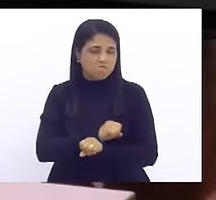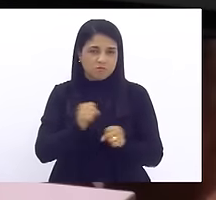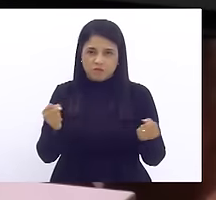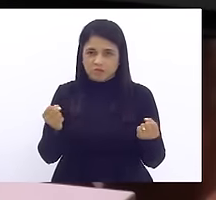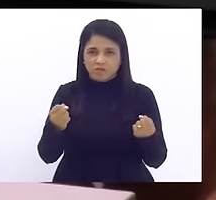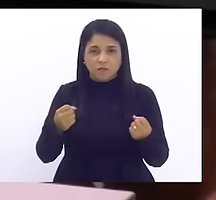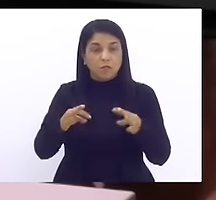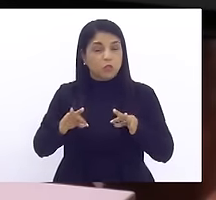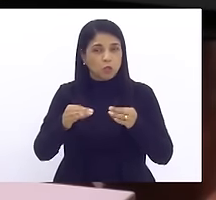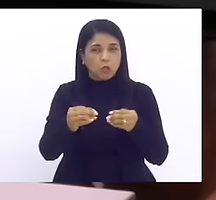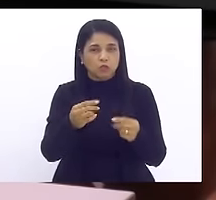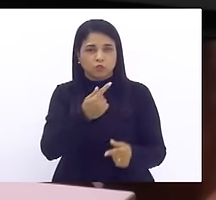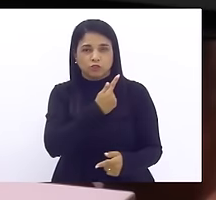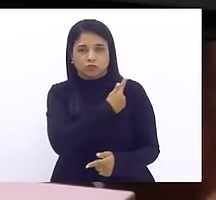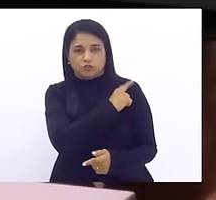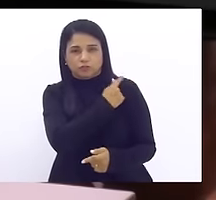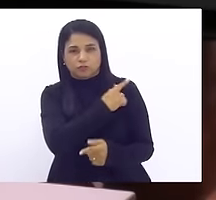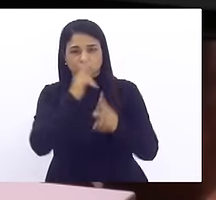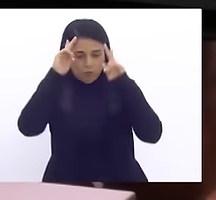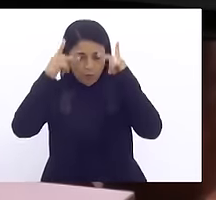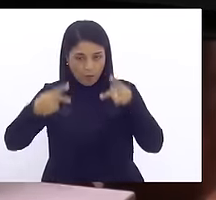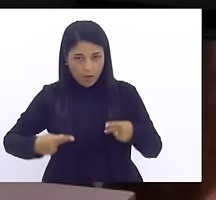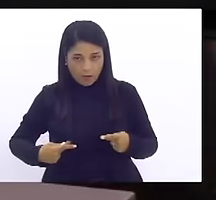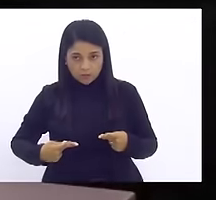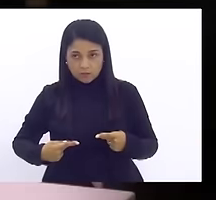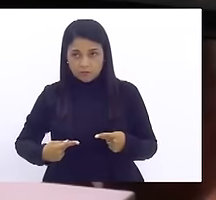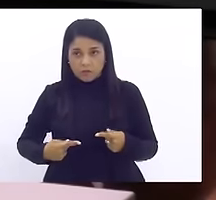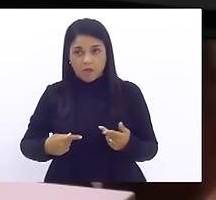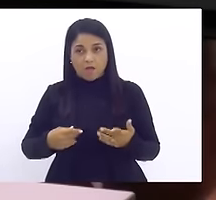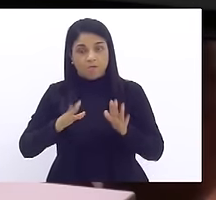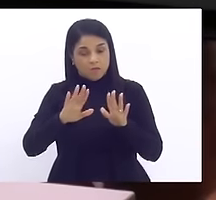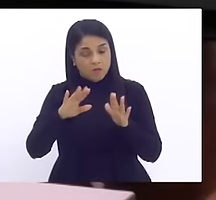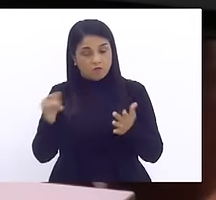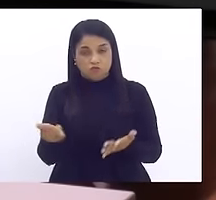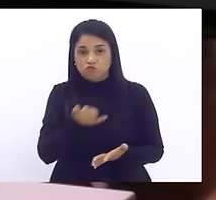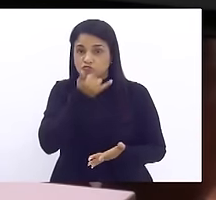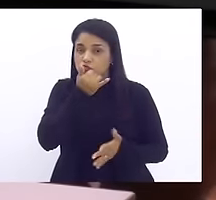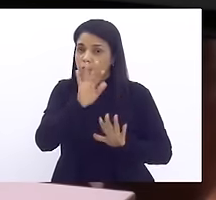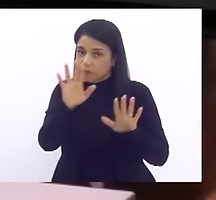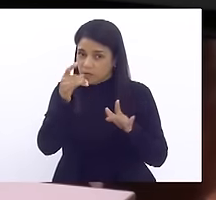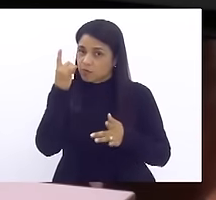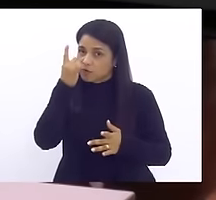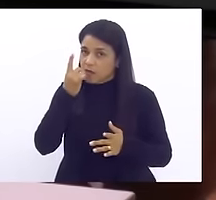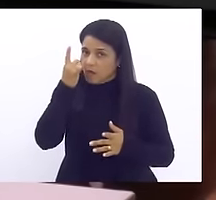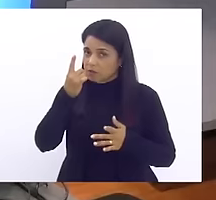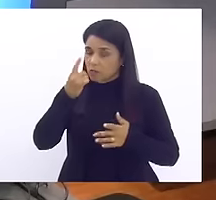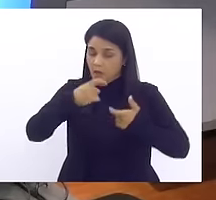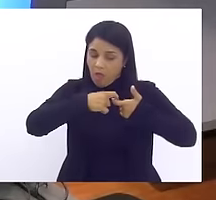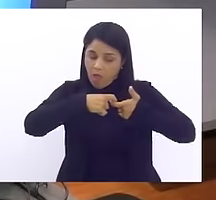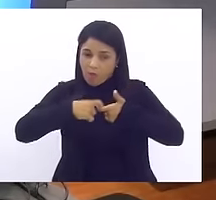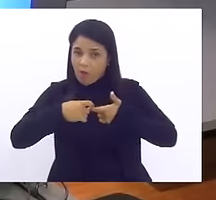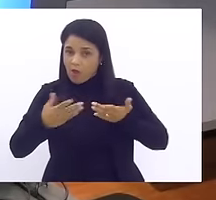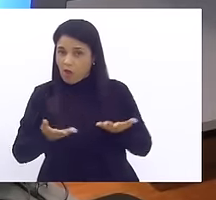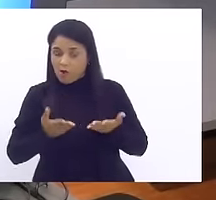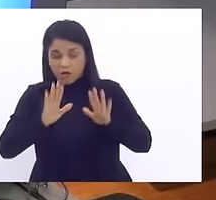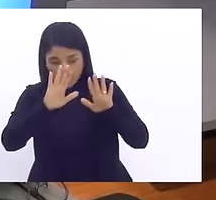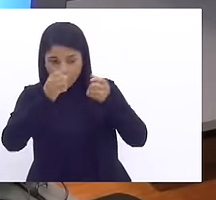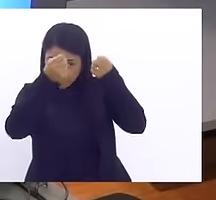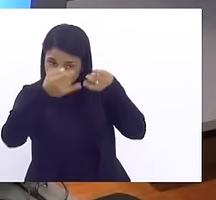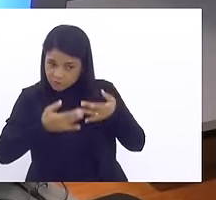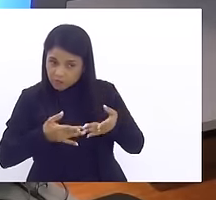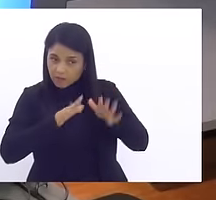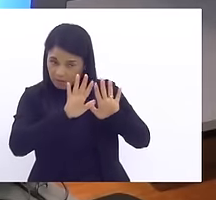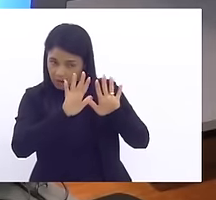geridas por seres humanos e todos nós somos falhos mas Rafael desculpa questão do reboque eu vou chegar esse ponto por favor